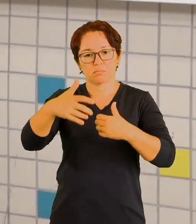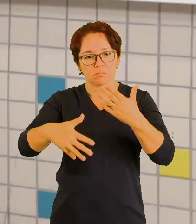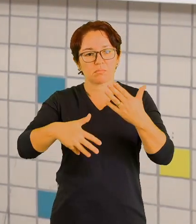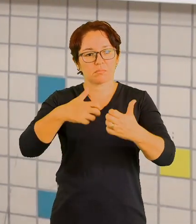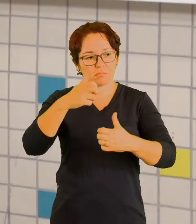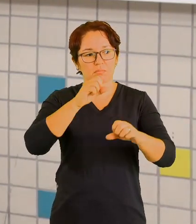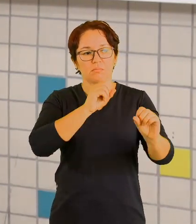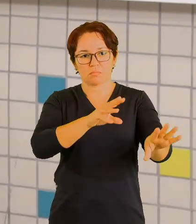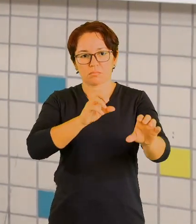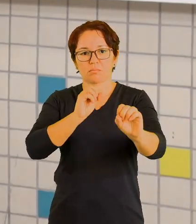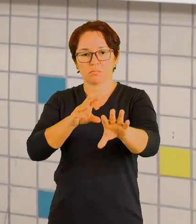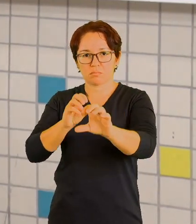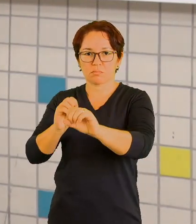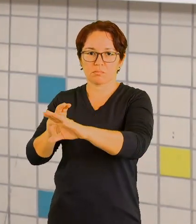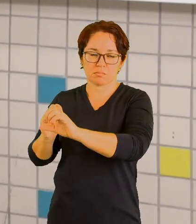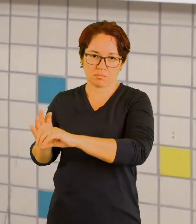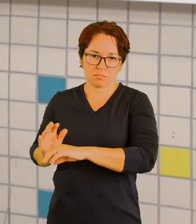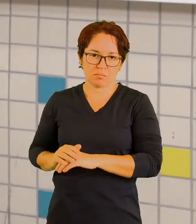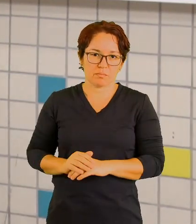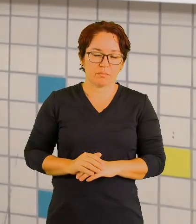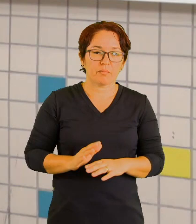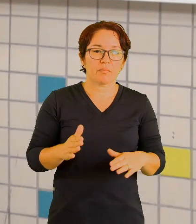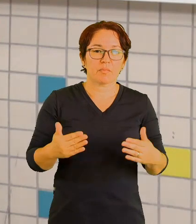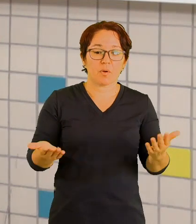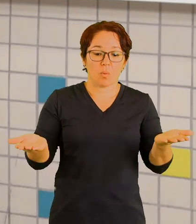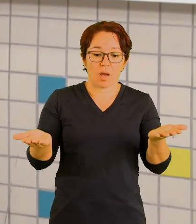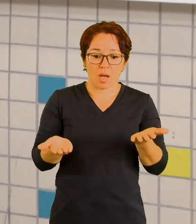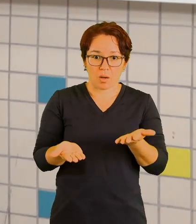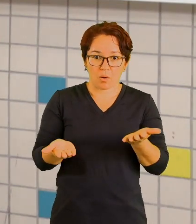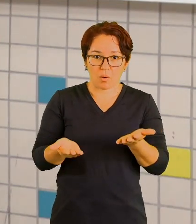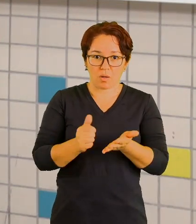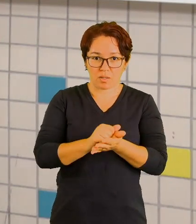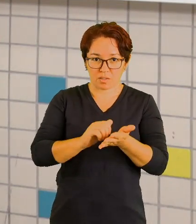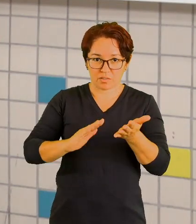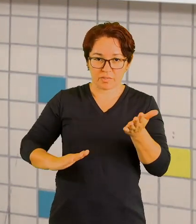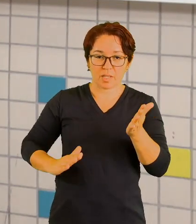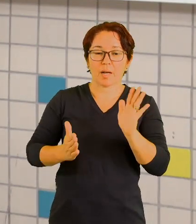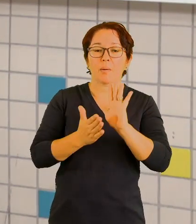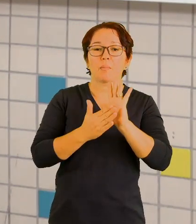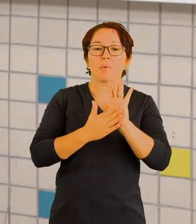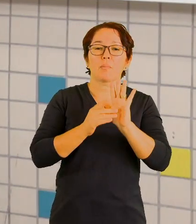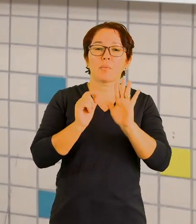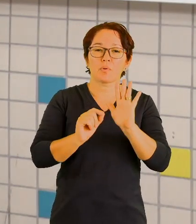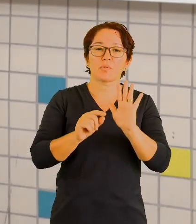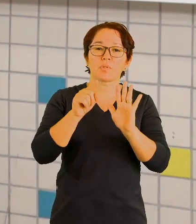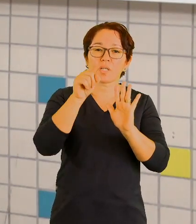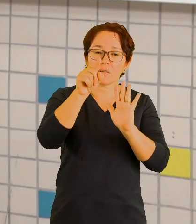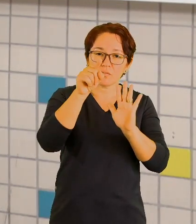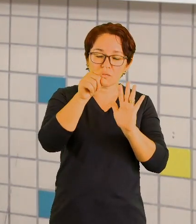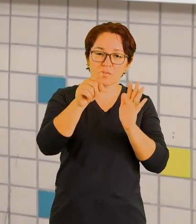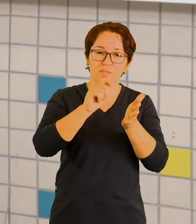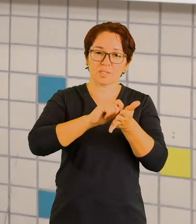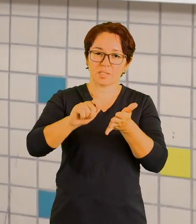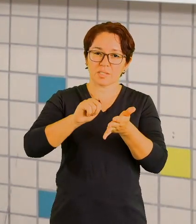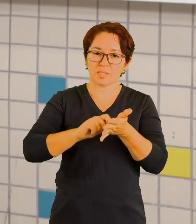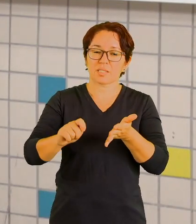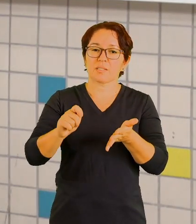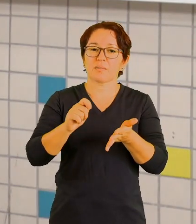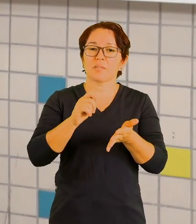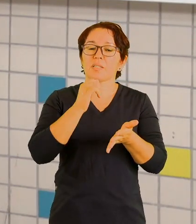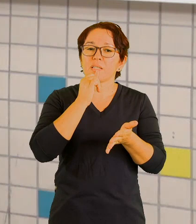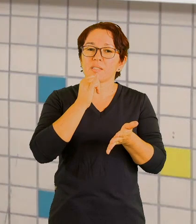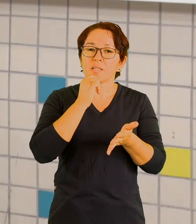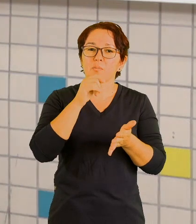uma etapa do regimento escolar. A etapa que condiz com a pergunta: quais são os seus